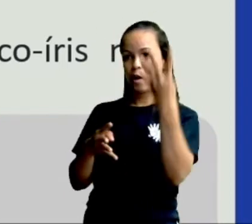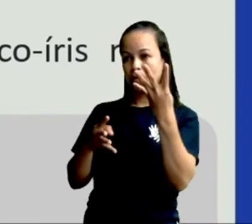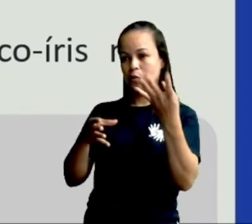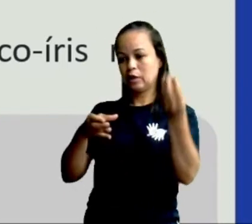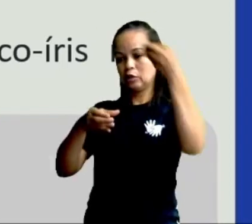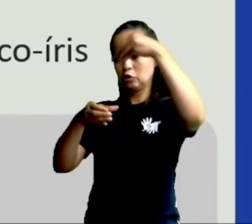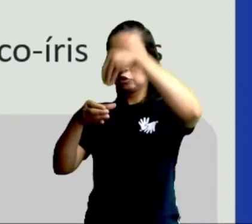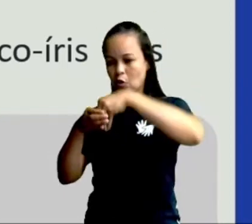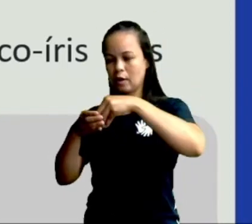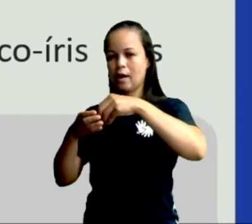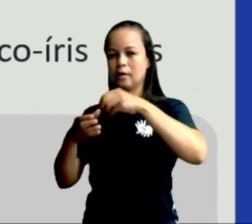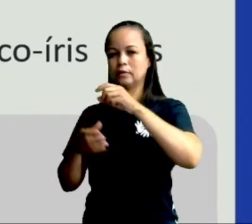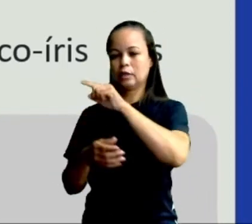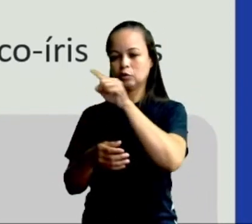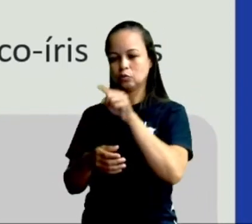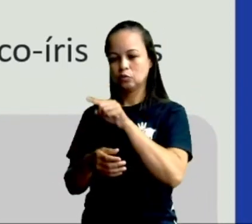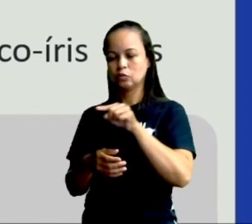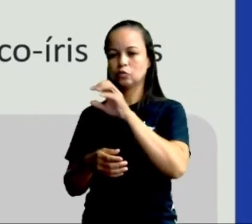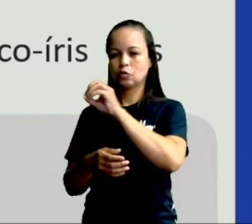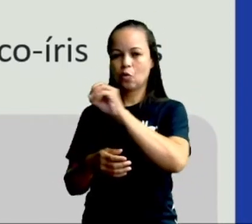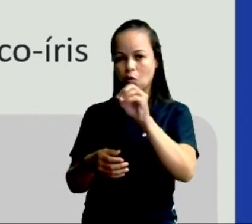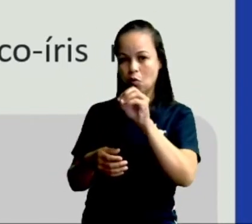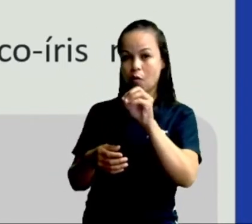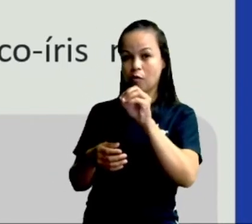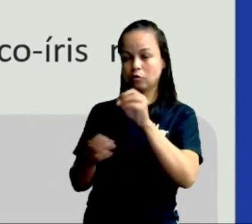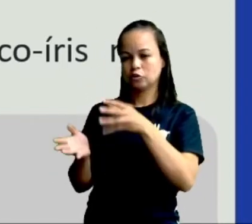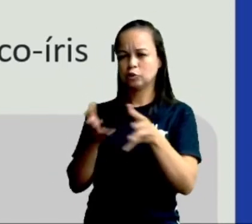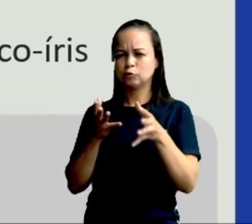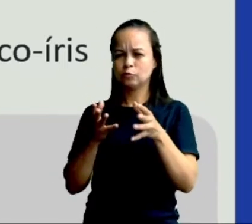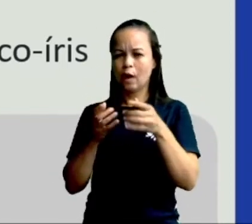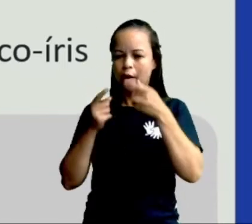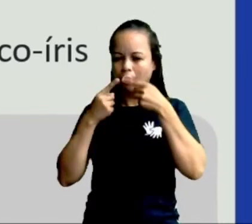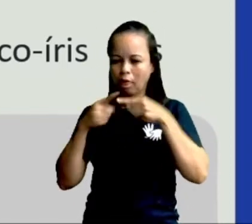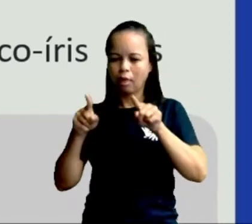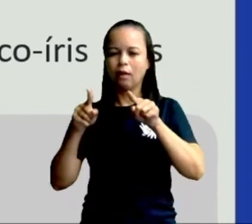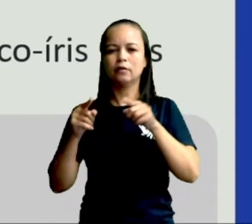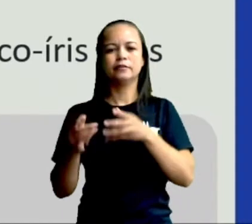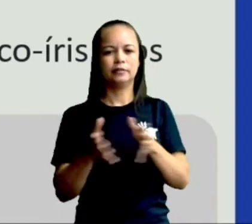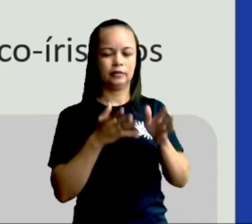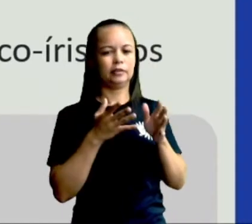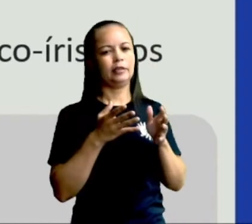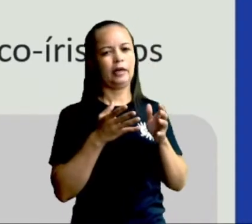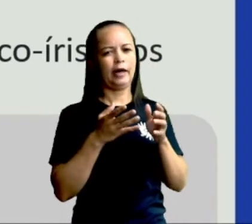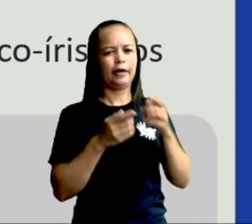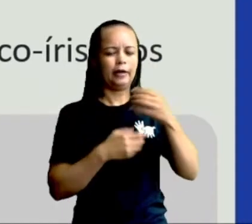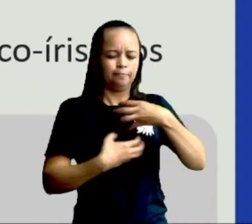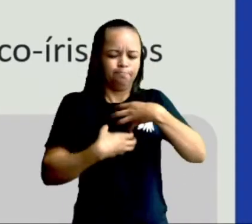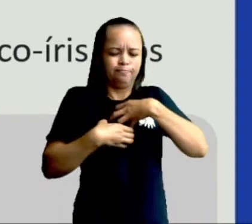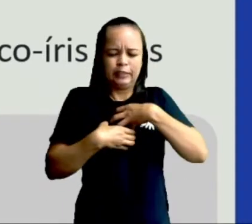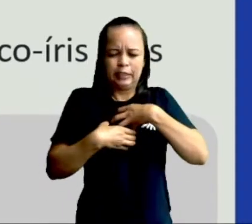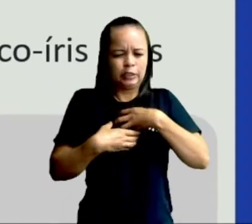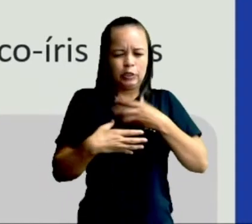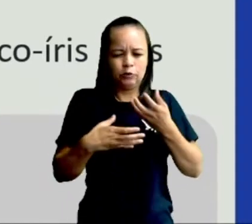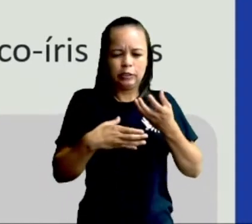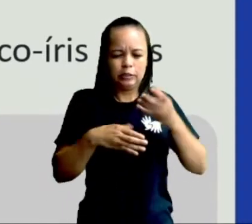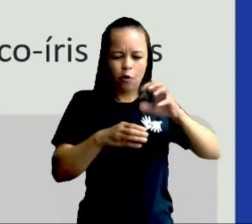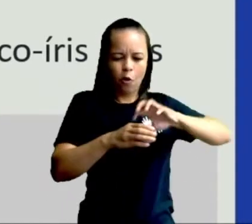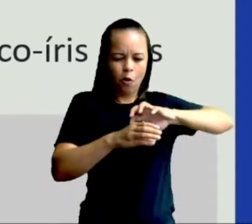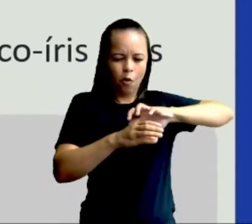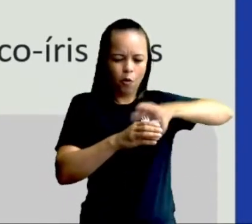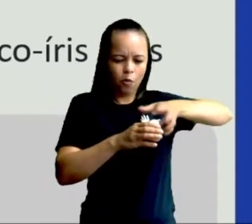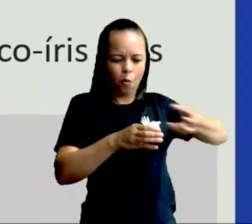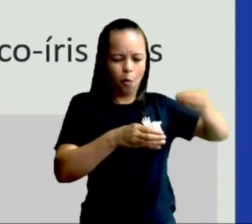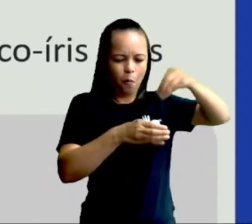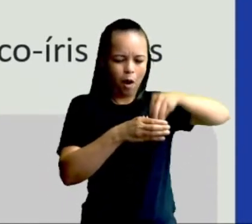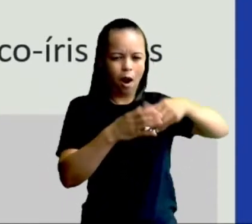uma indireta, tá? Que ele sentiu que aquela ideia ali de colocar a borboleta dentro do pote não foi legal e acabou